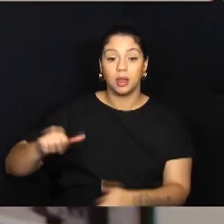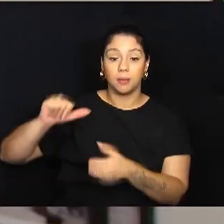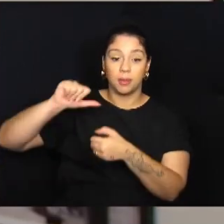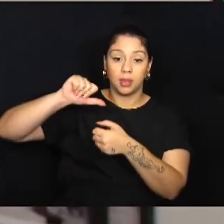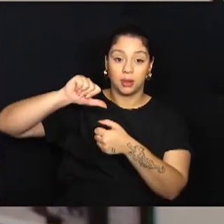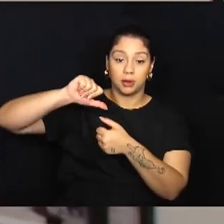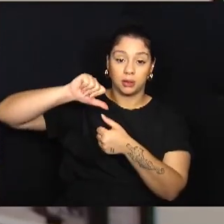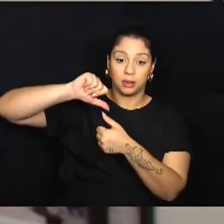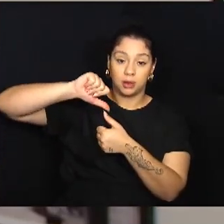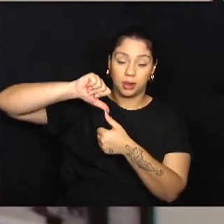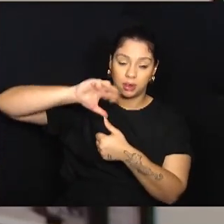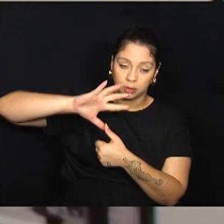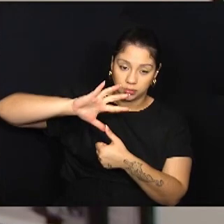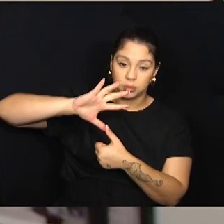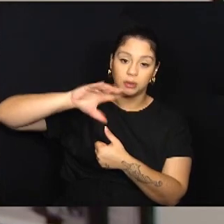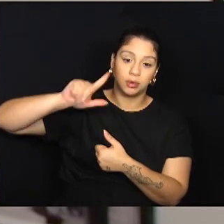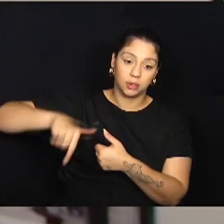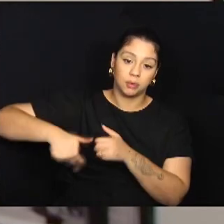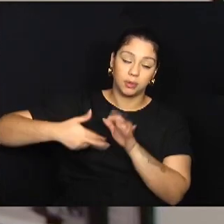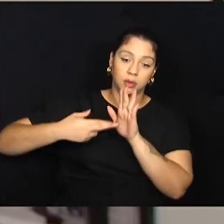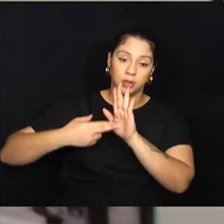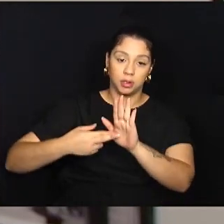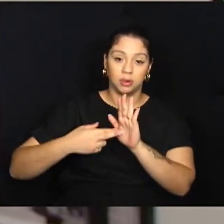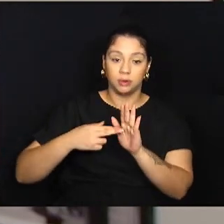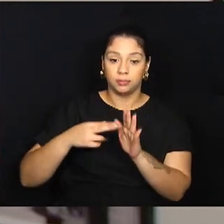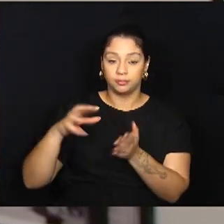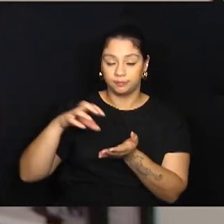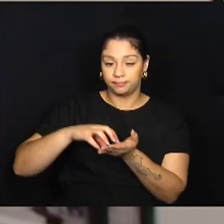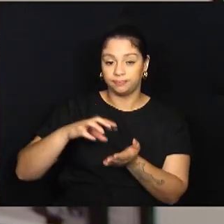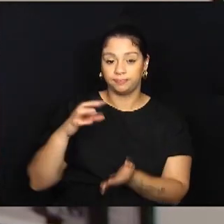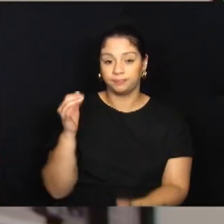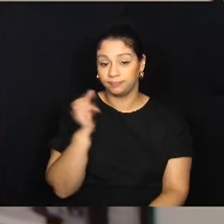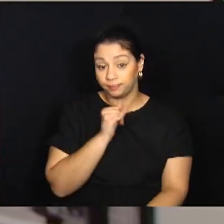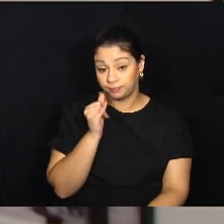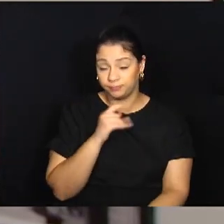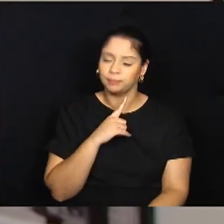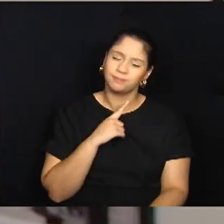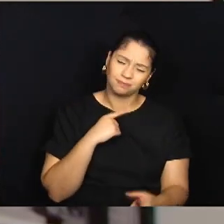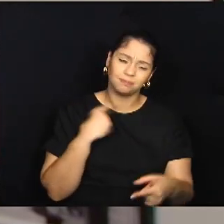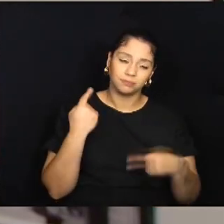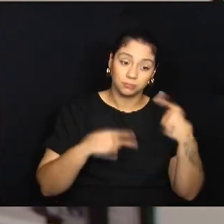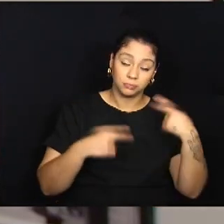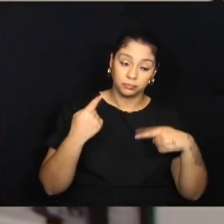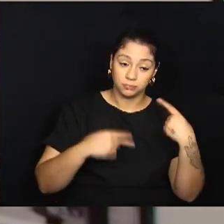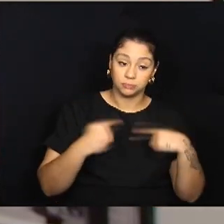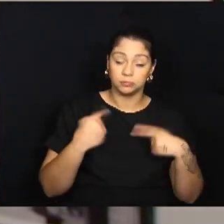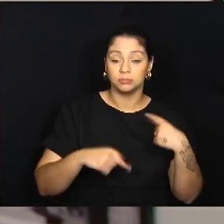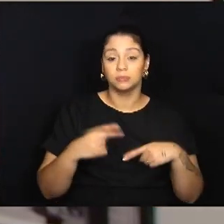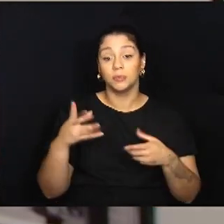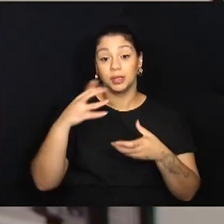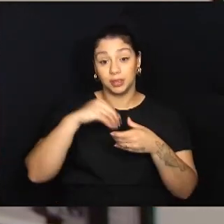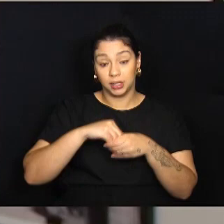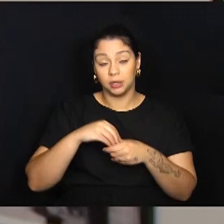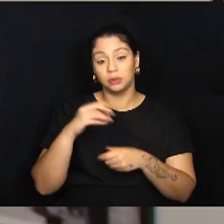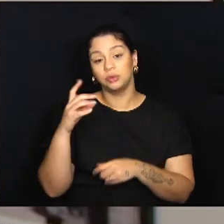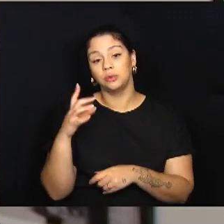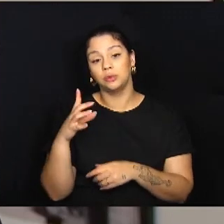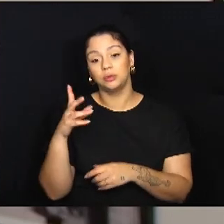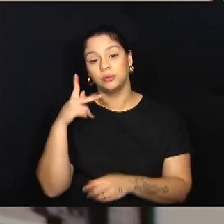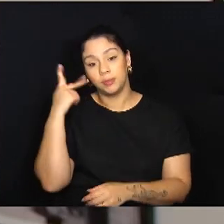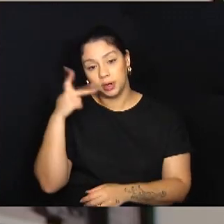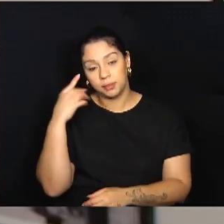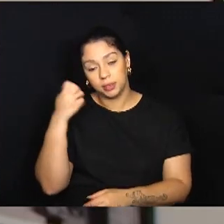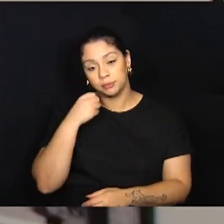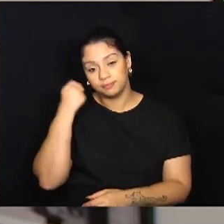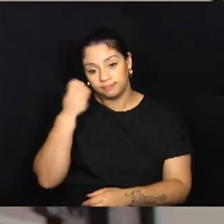representante no parlamento italiano, e ele me disse que a questão será ainda debatida dentro do parlamento e dentro do Senado, mas que será